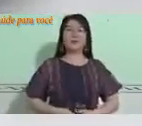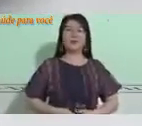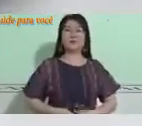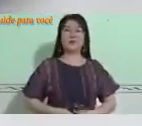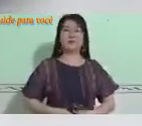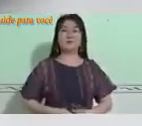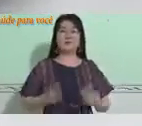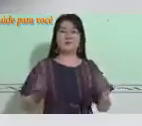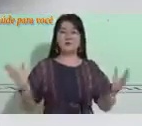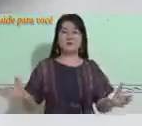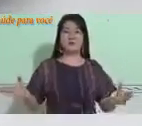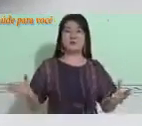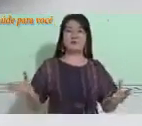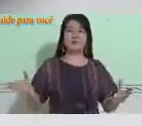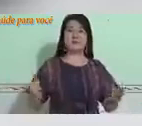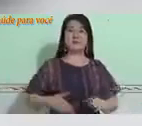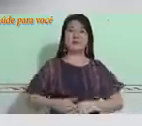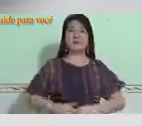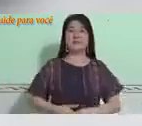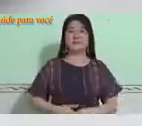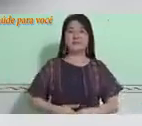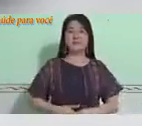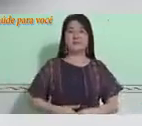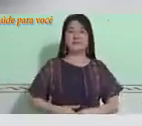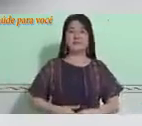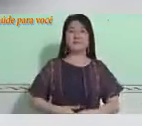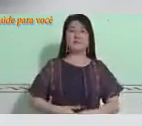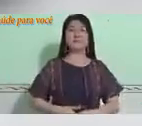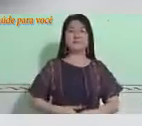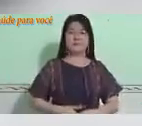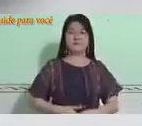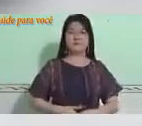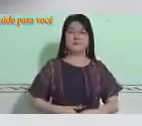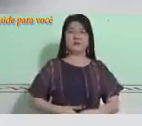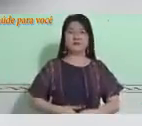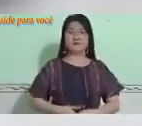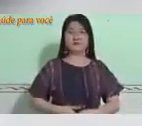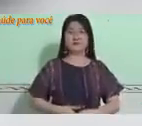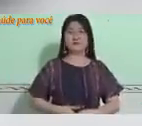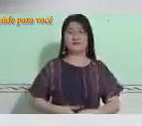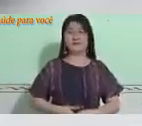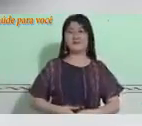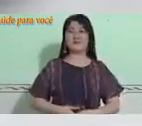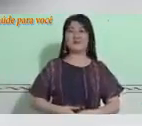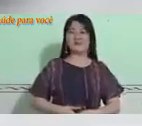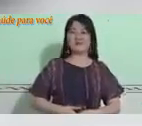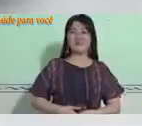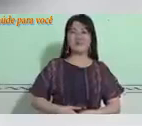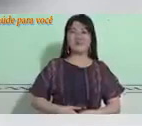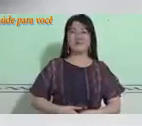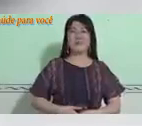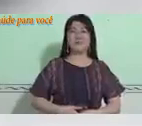hospital ou pronto socorro mais próximo para que receba soro diretamente na veia para a hidratação ser restabelecida.